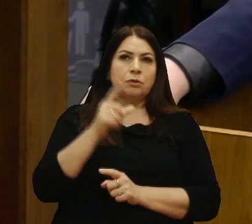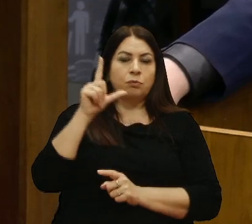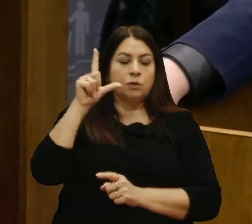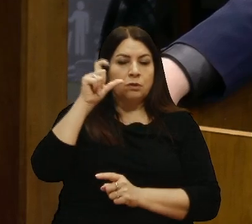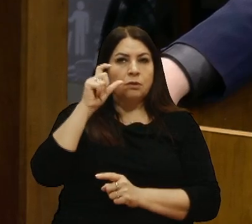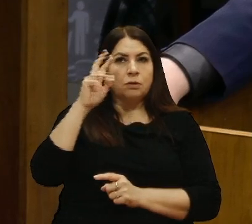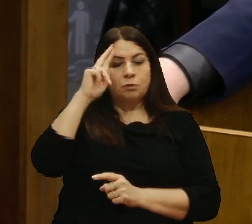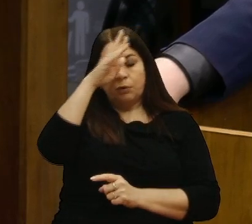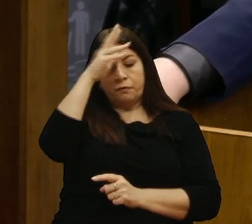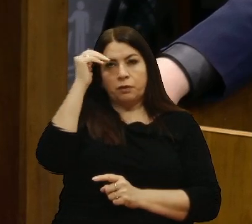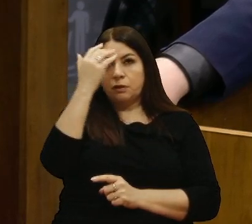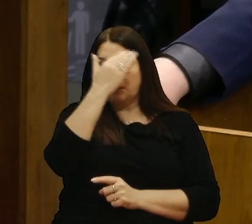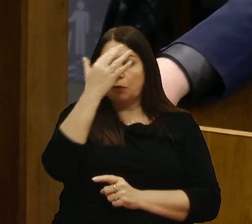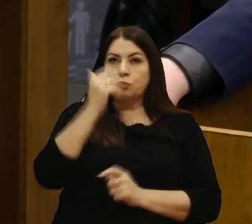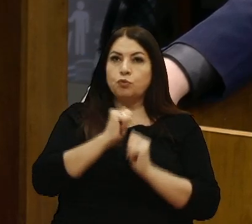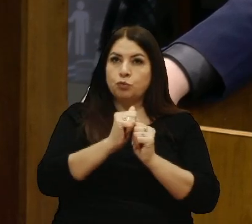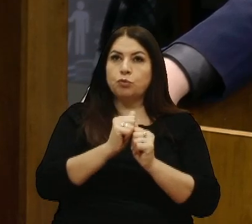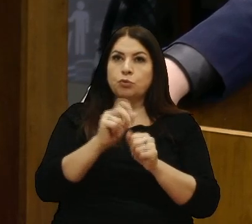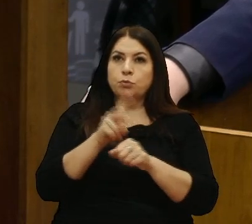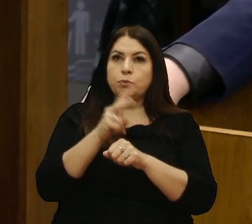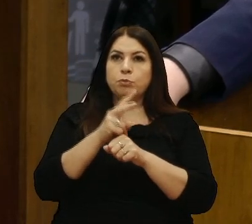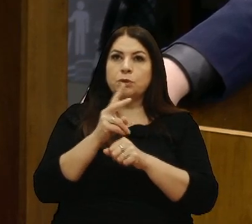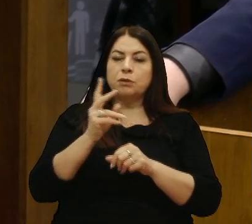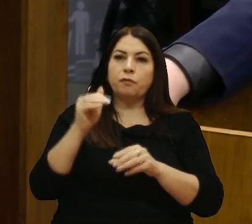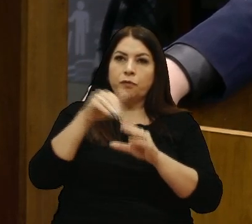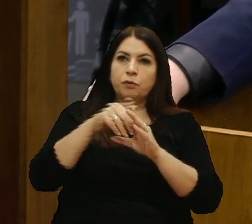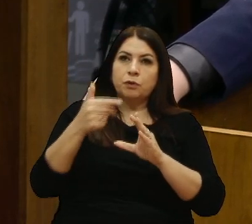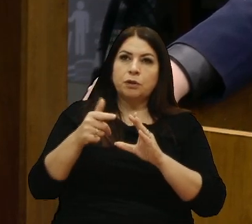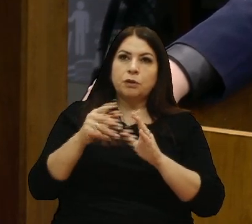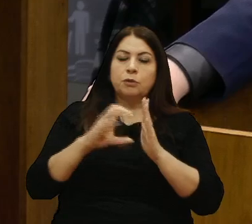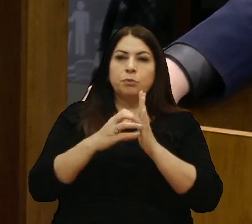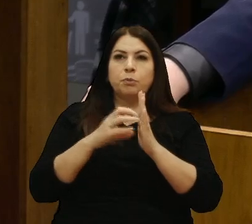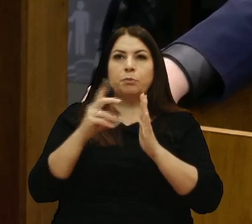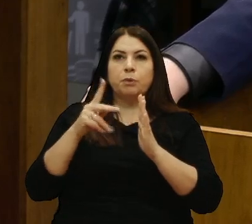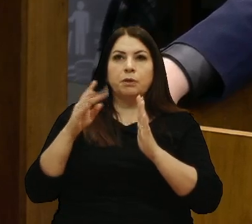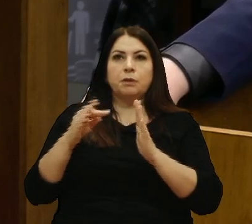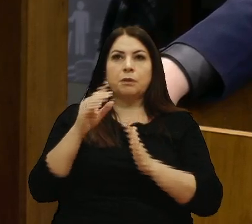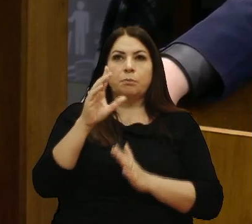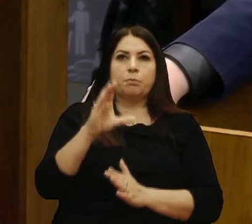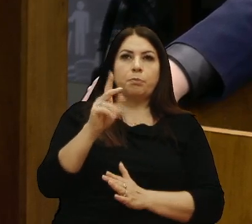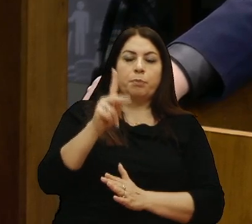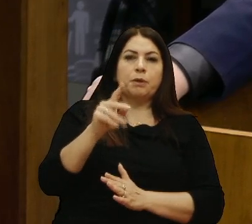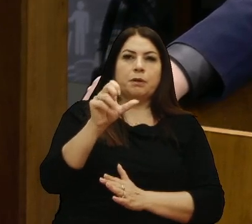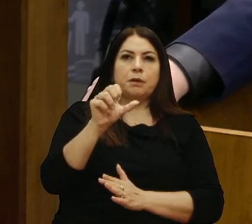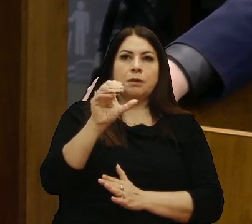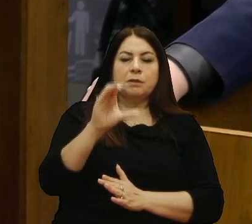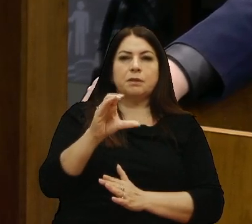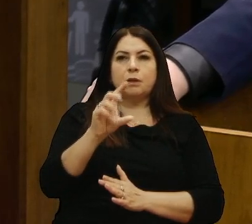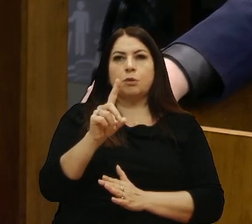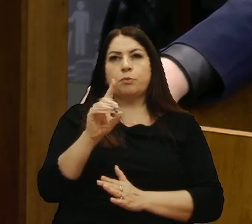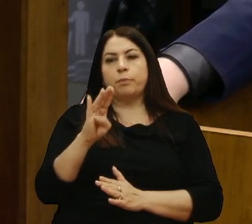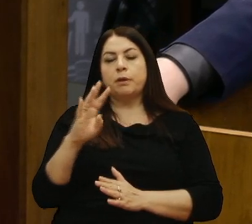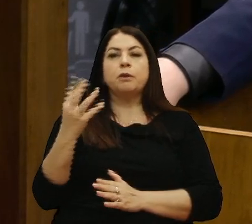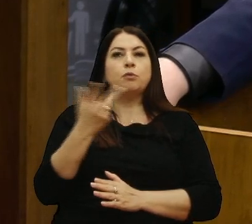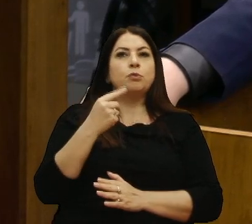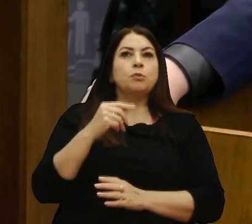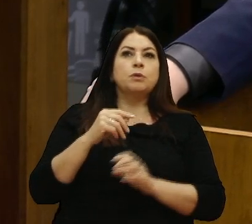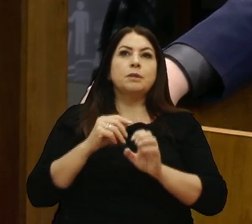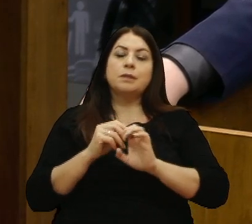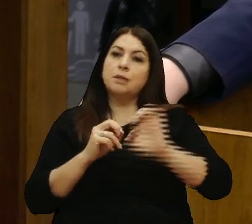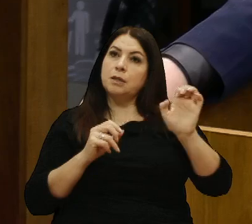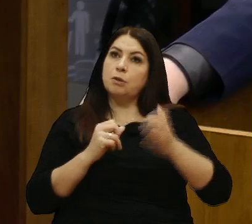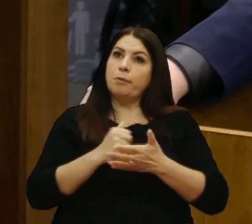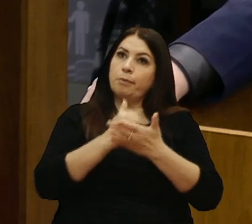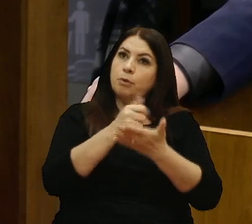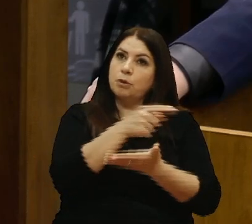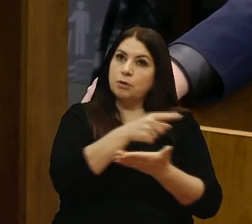o prefeito Adiló indo buscando a sua reeleição, e nós vimos o Partido dos Trabalhadores, o PCdoB e demais partidos de esquerda